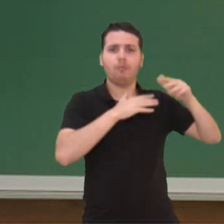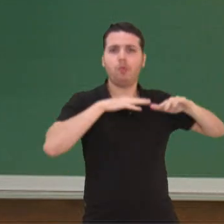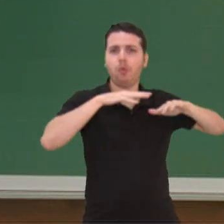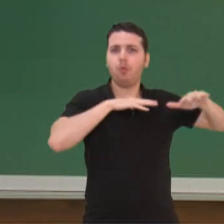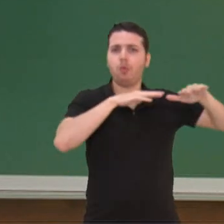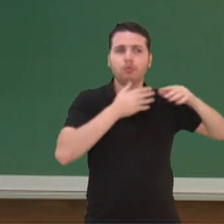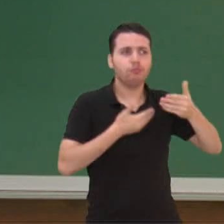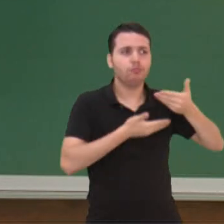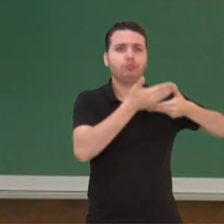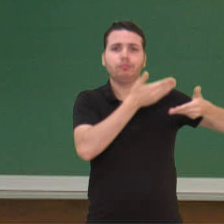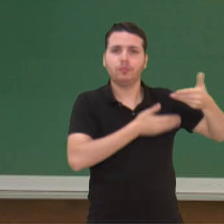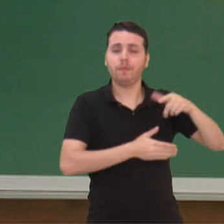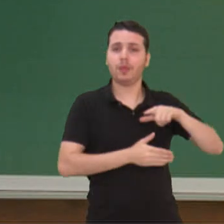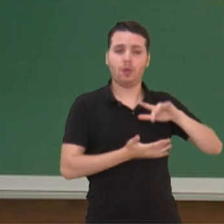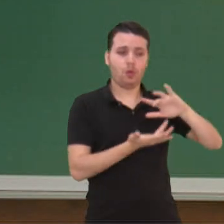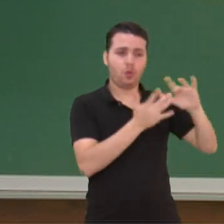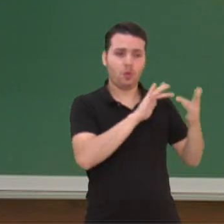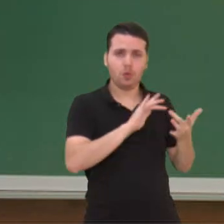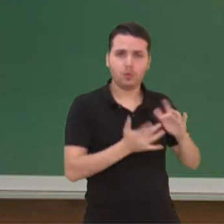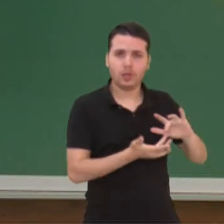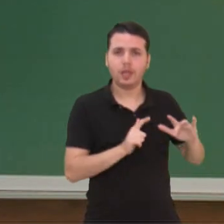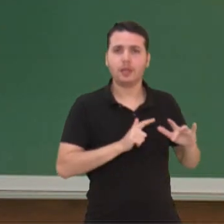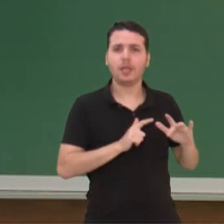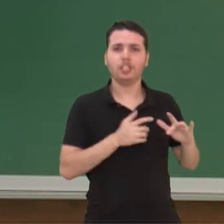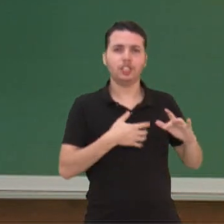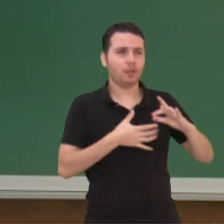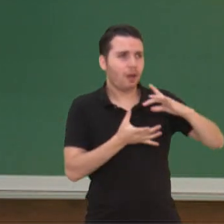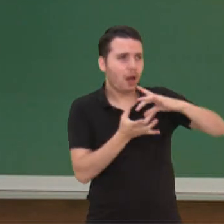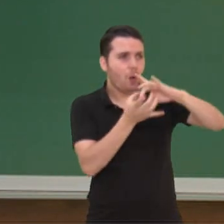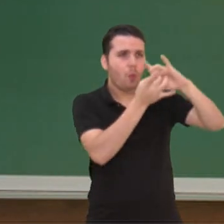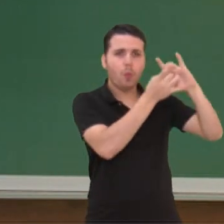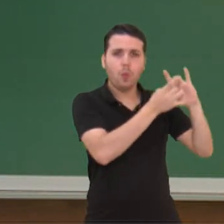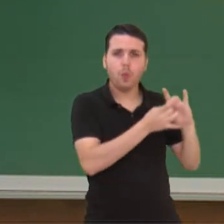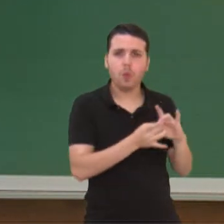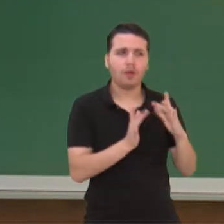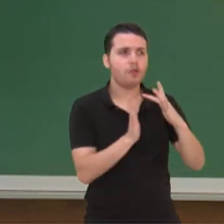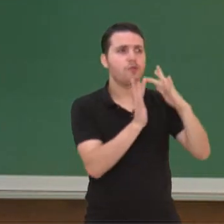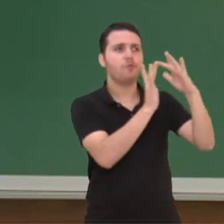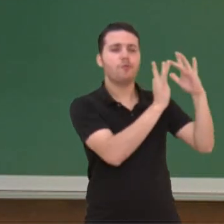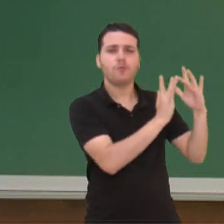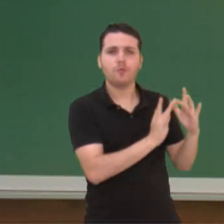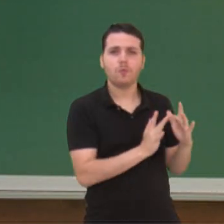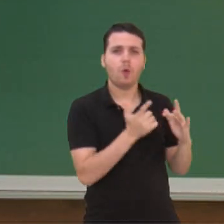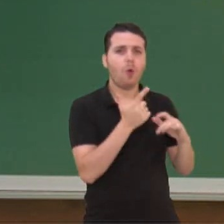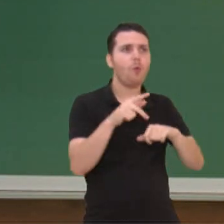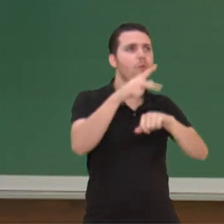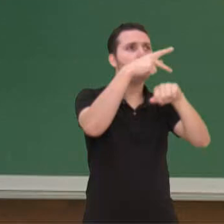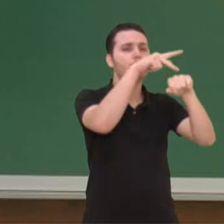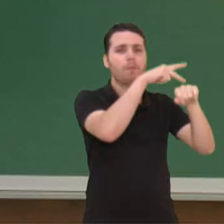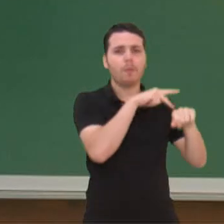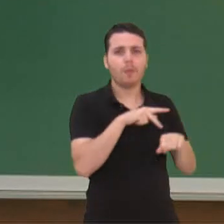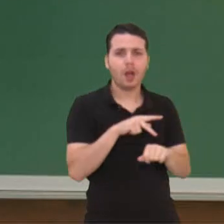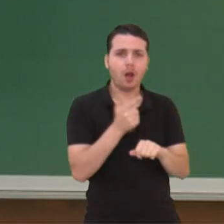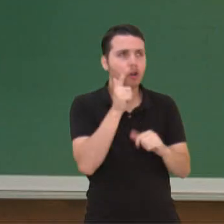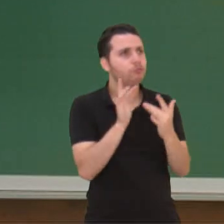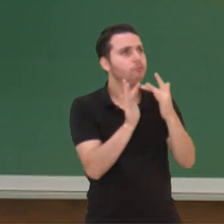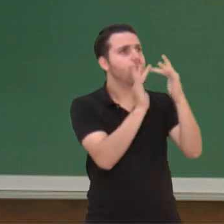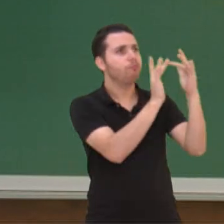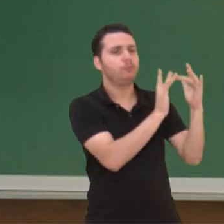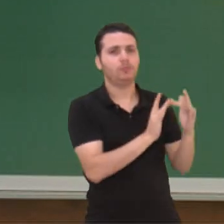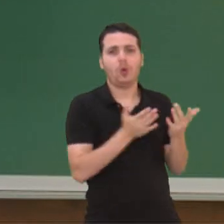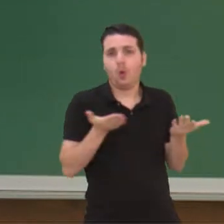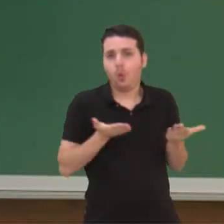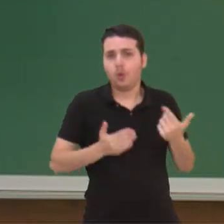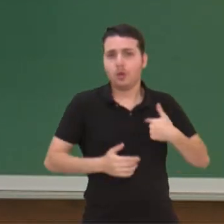como vantagem, né? Essa, digamos, ligação que nós conseguimos aí com outros países. Então hoje eu consigo